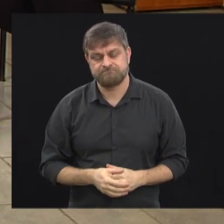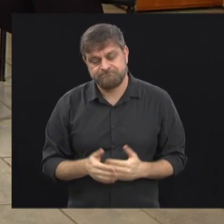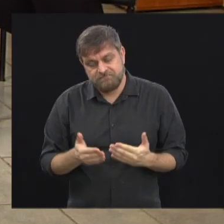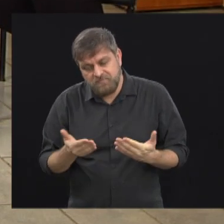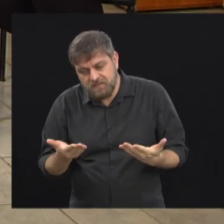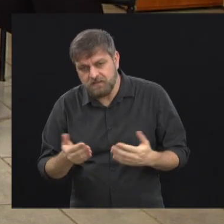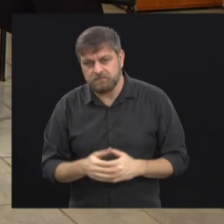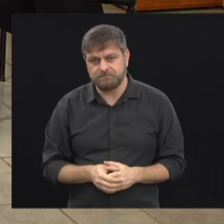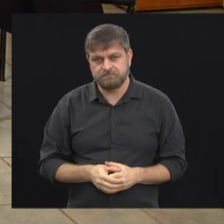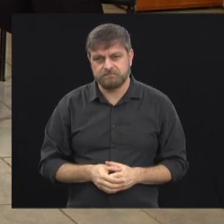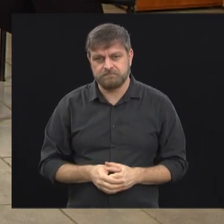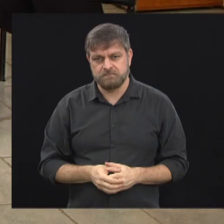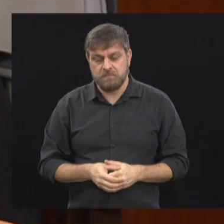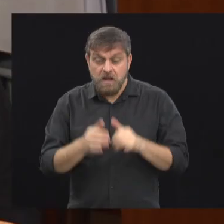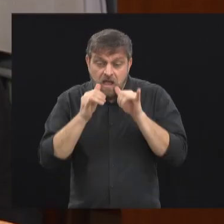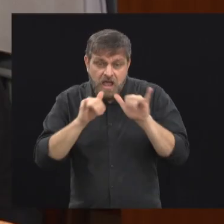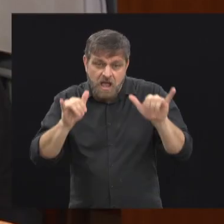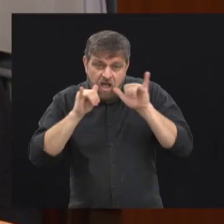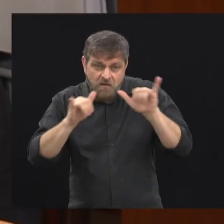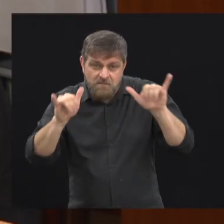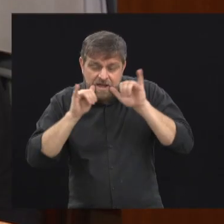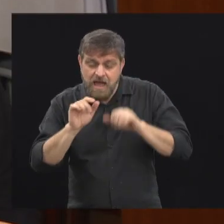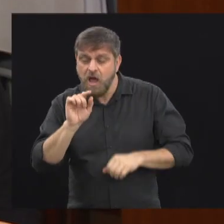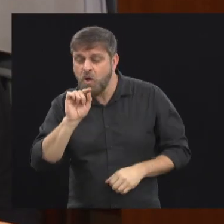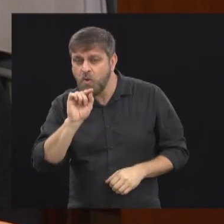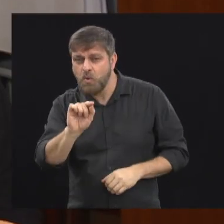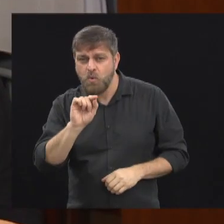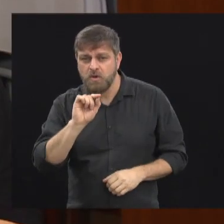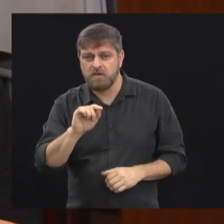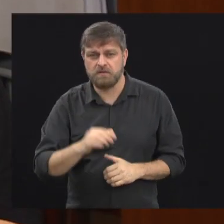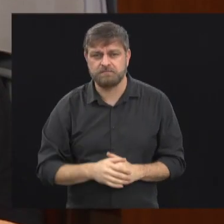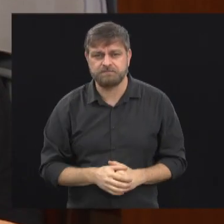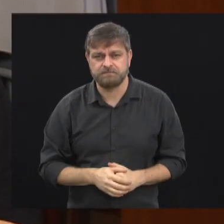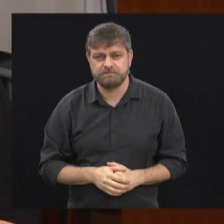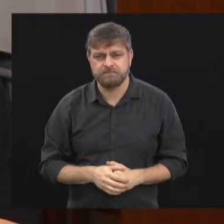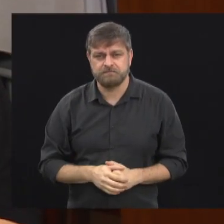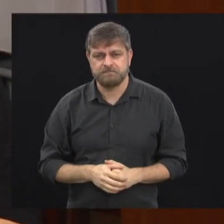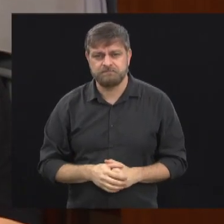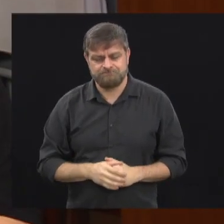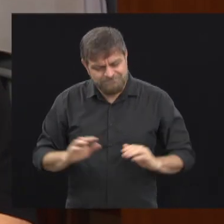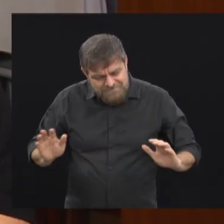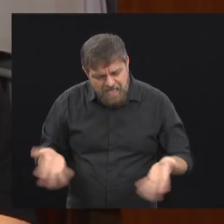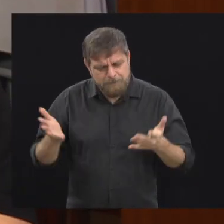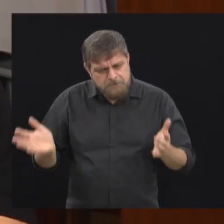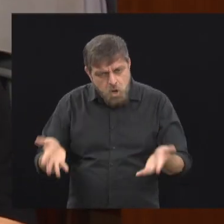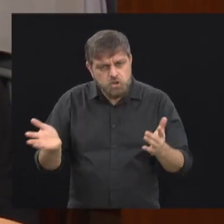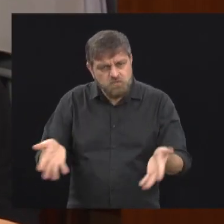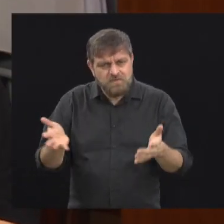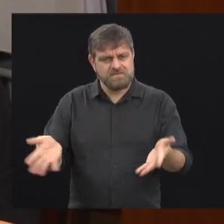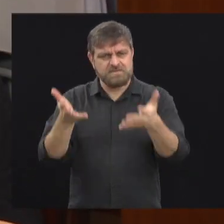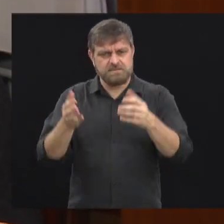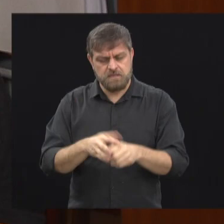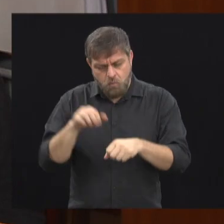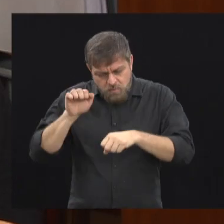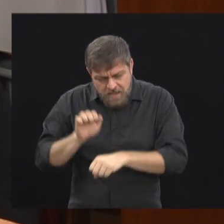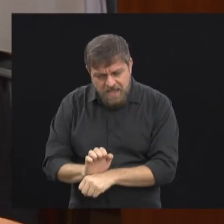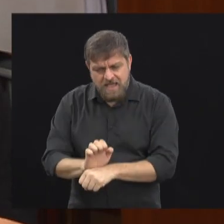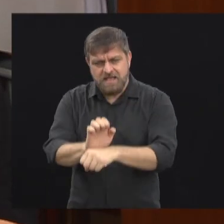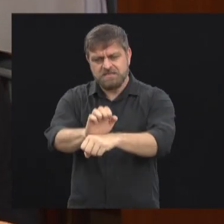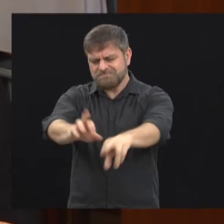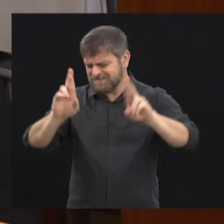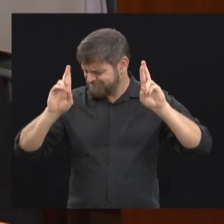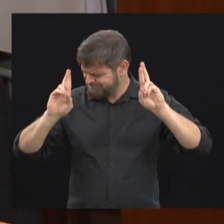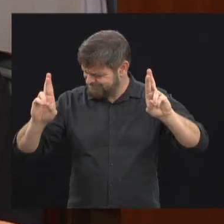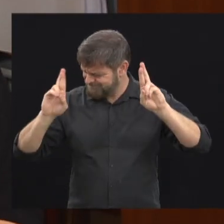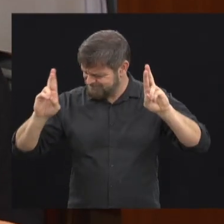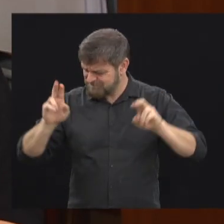Então, a minha mensagem é de muita motivação e esperança no ser